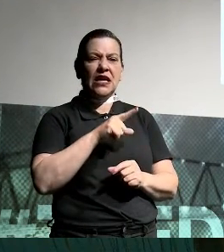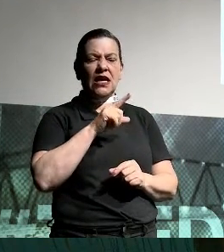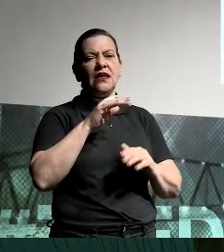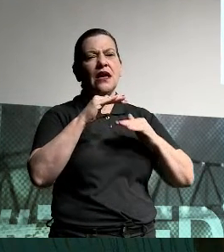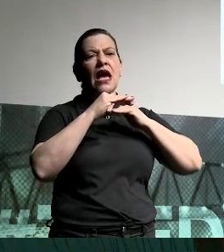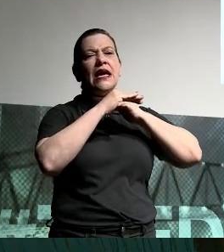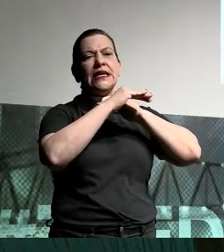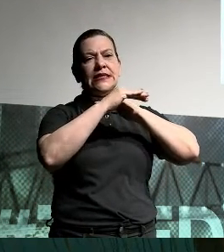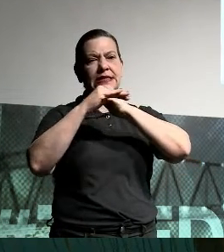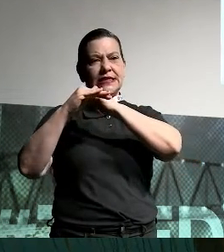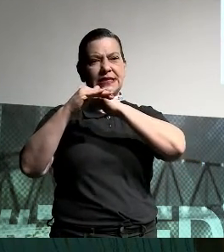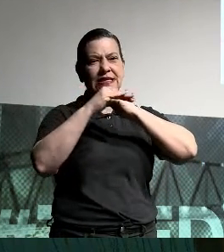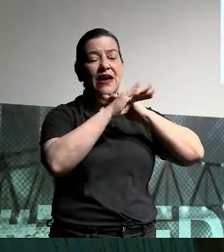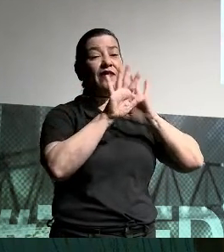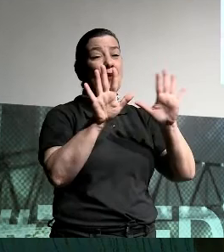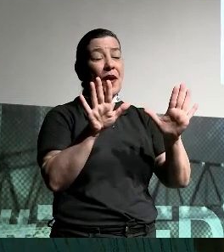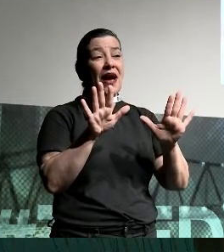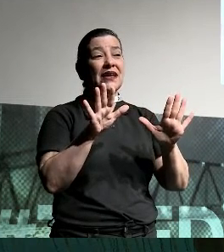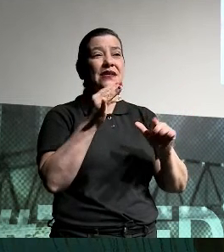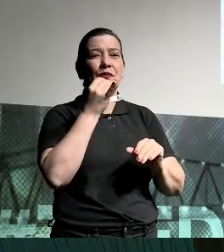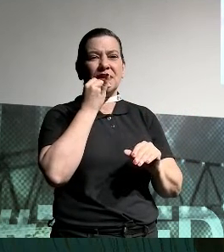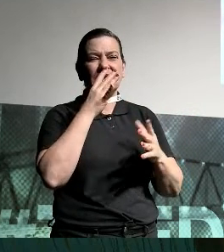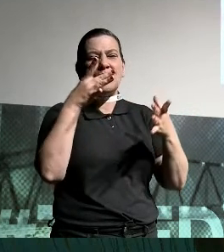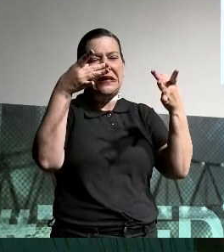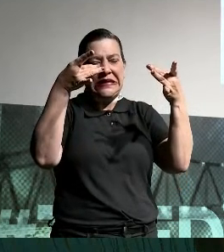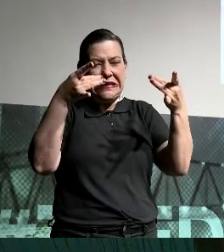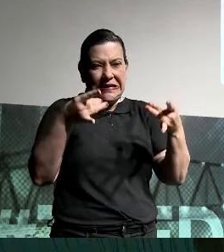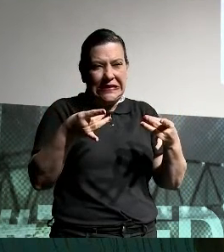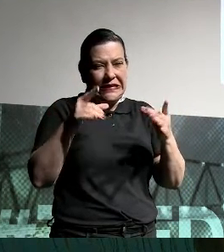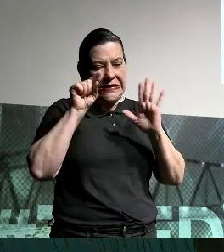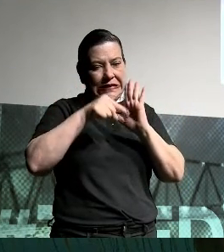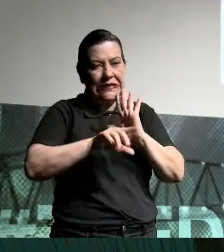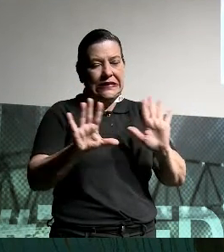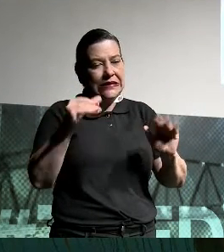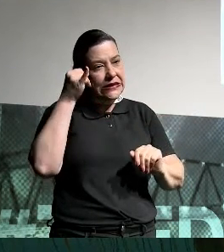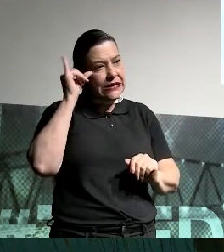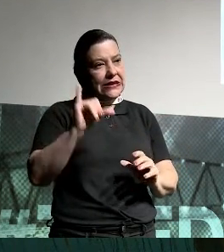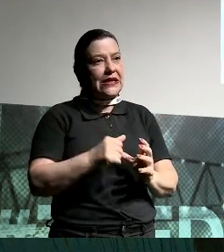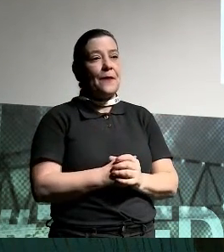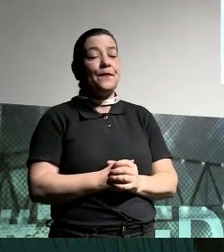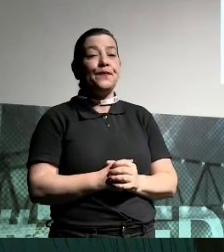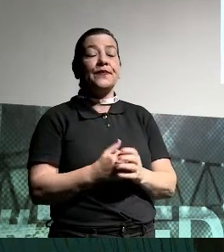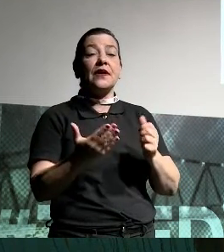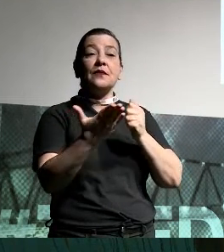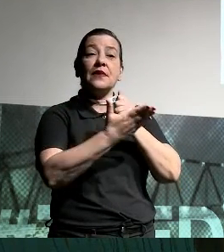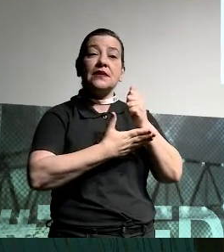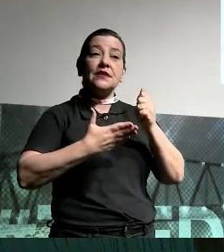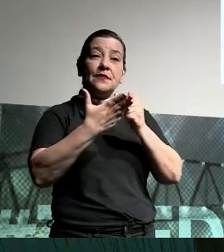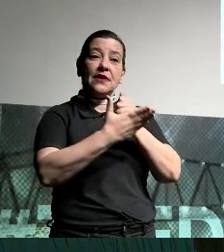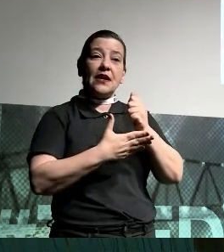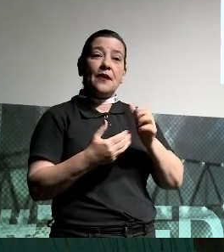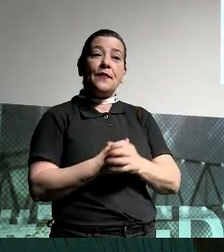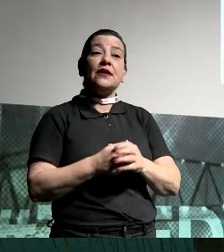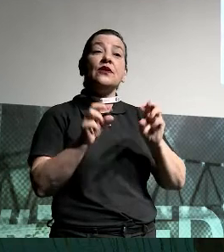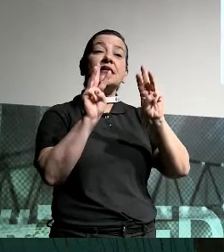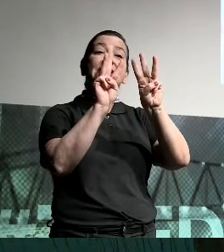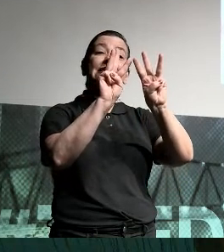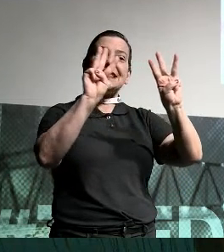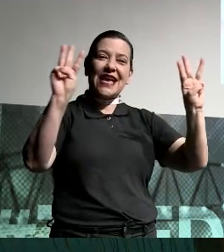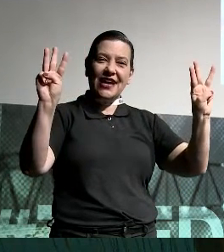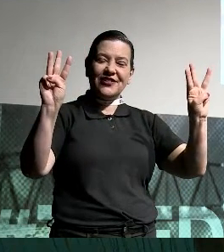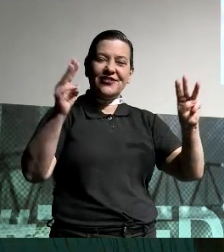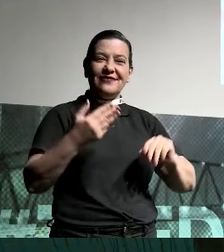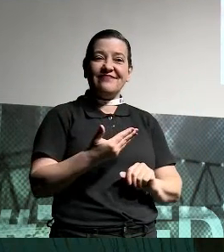mas ele não é muito bom para CEO, né? Mas eu não quero entrar em muito detalhe. Então, basicamente, esse site ele é tudo que a gente viu até